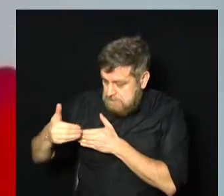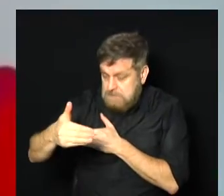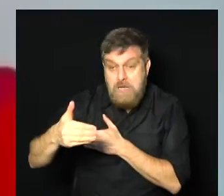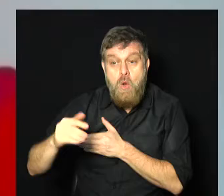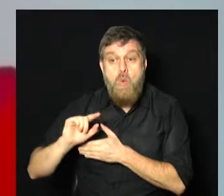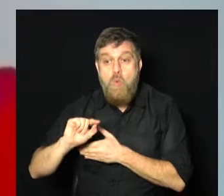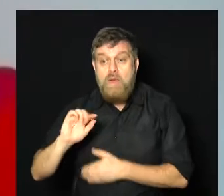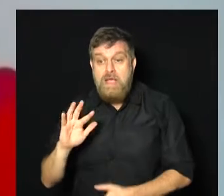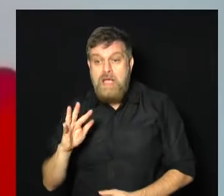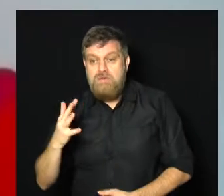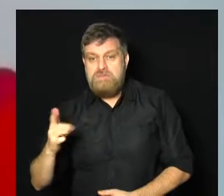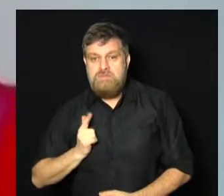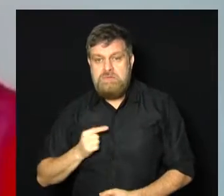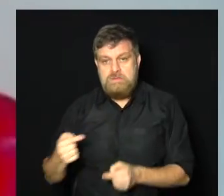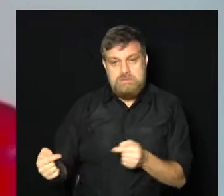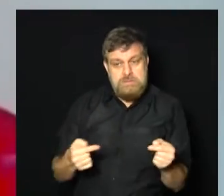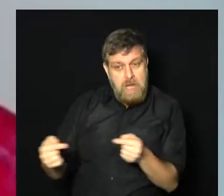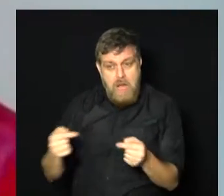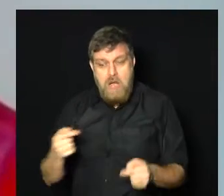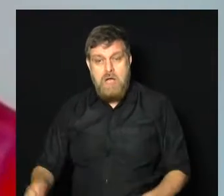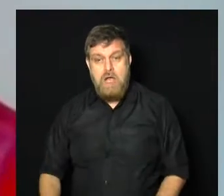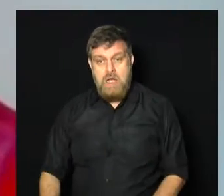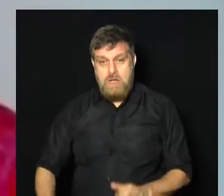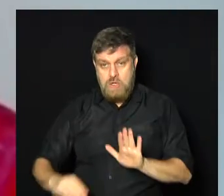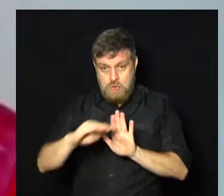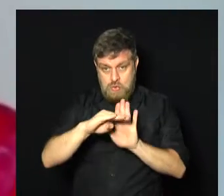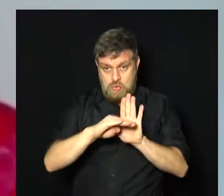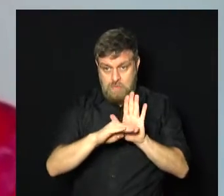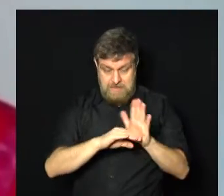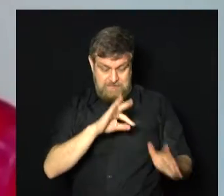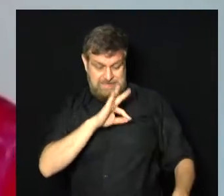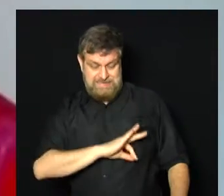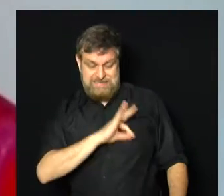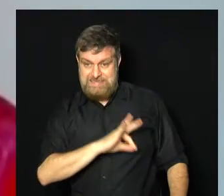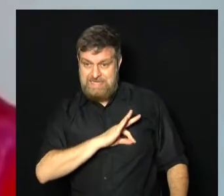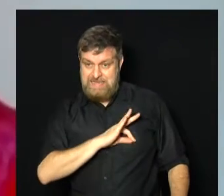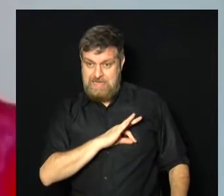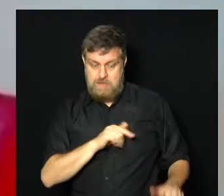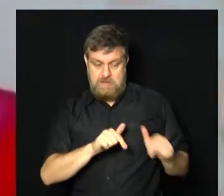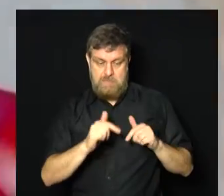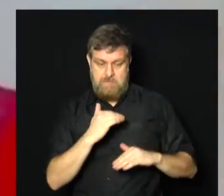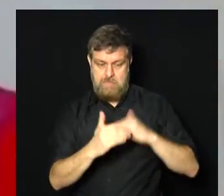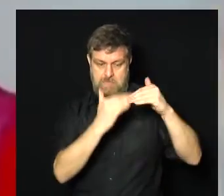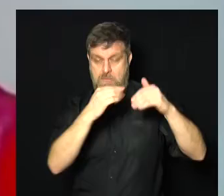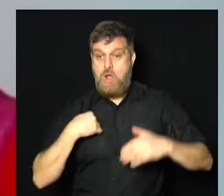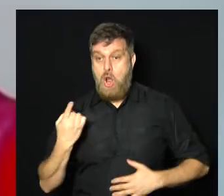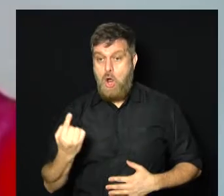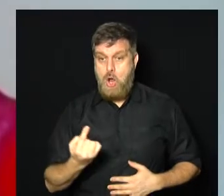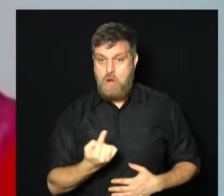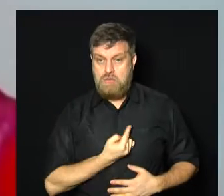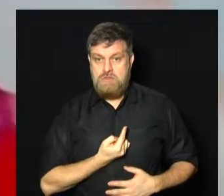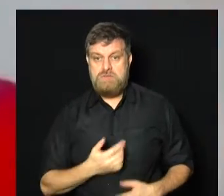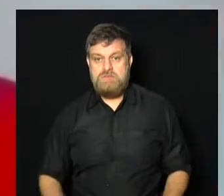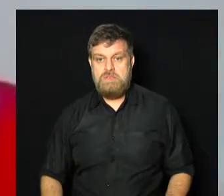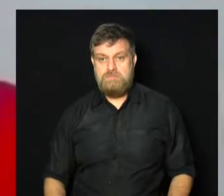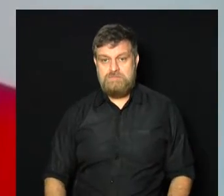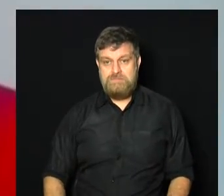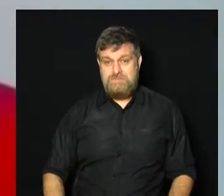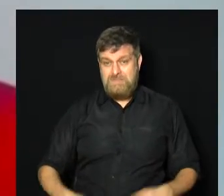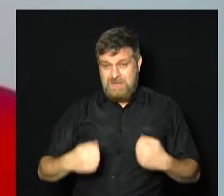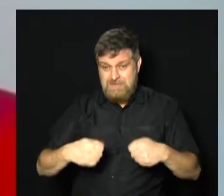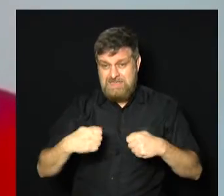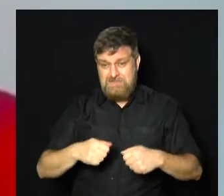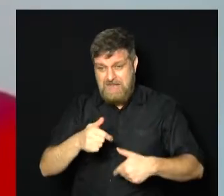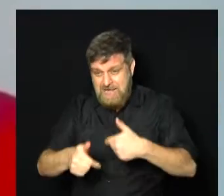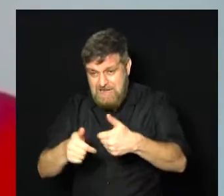temos uma contradição, né? No plano de cargos, carreiras e vencimentos, hoje nós somos do quadro geral de cargos, mas prestamos serviço